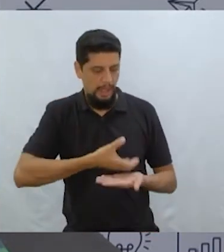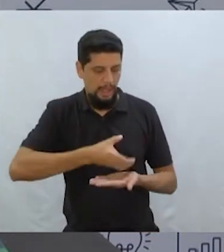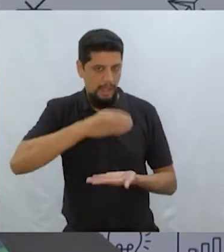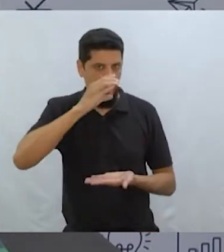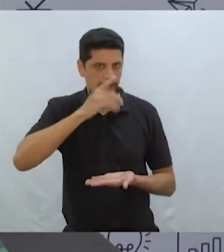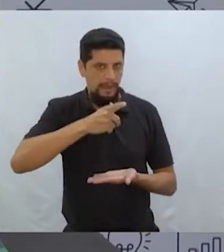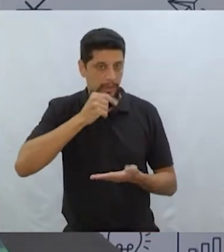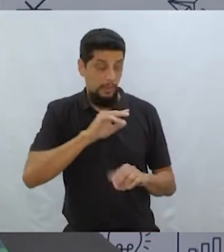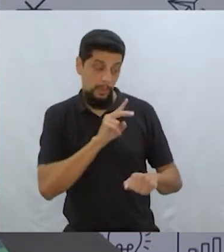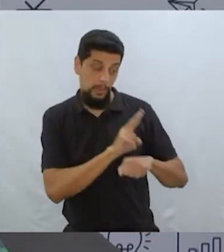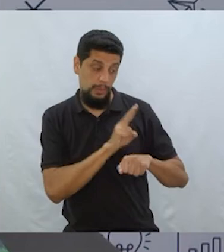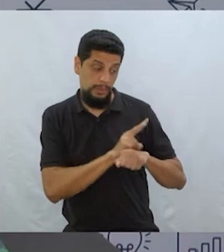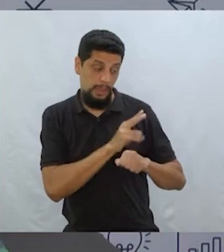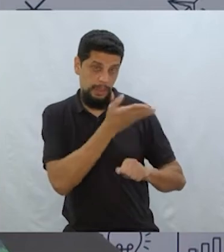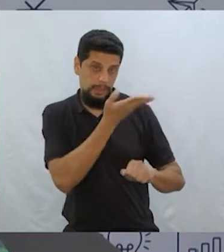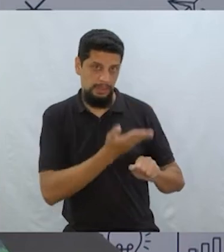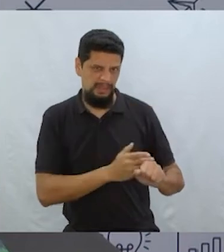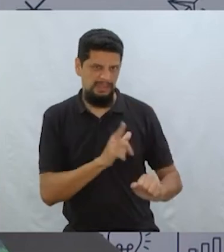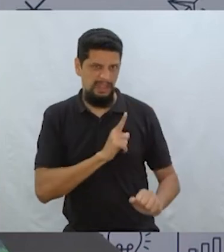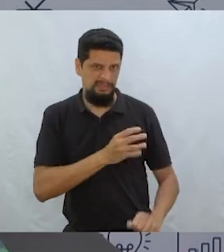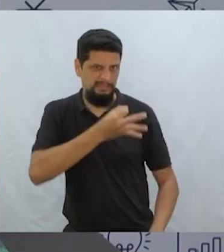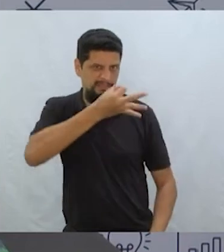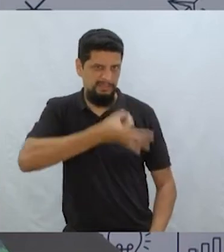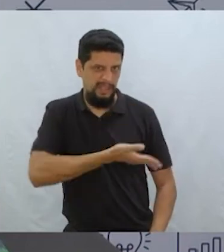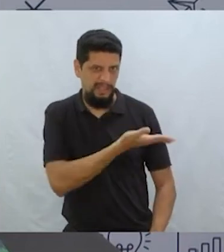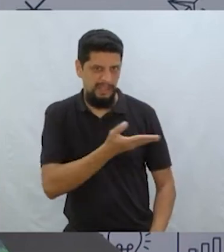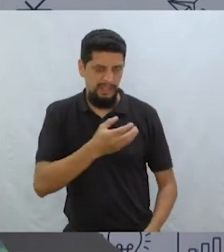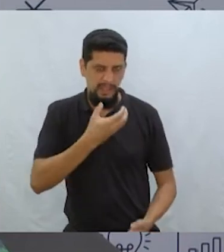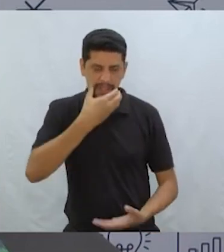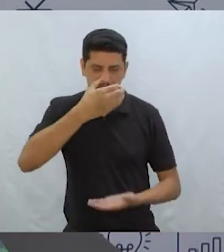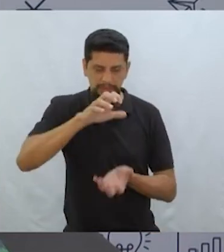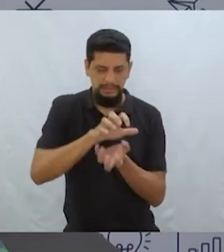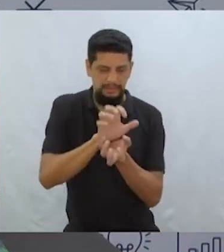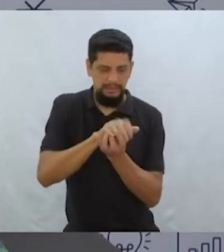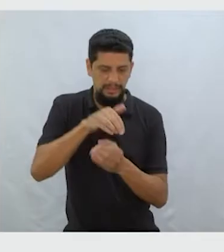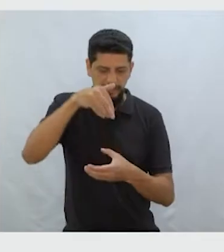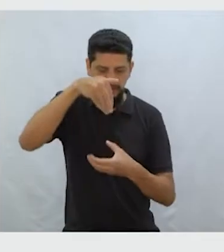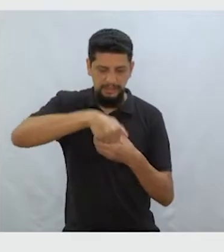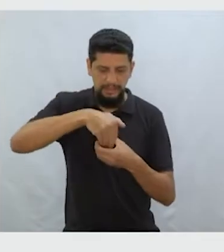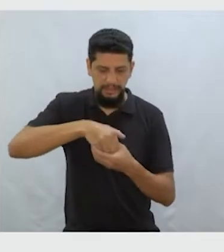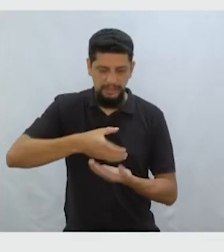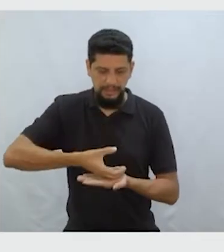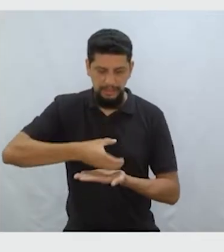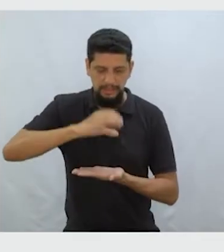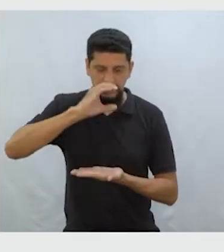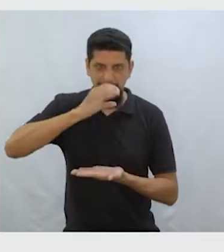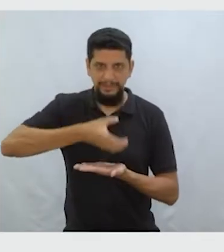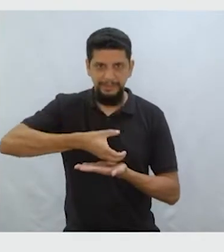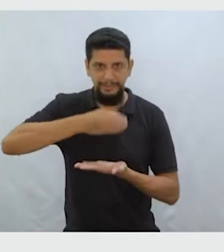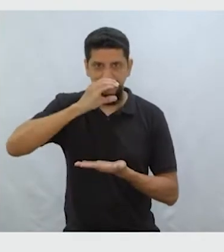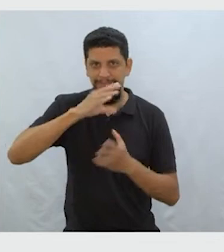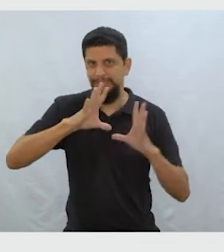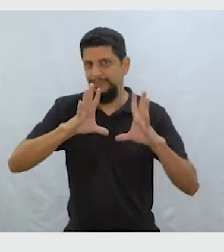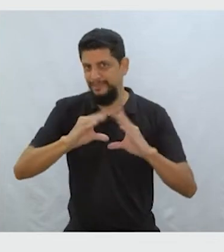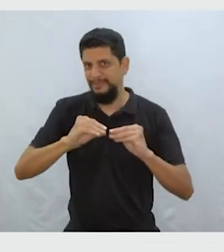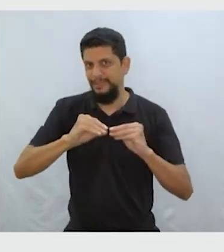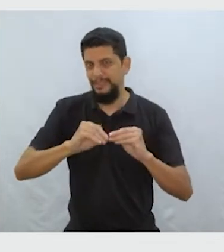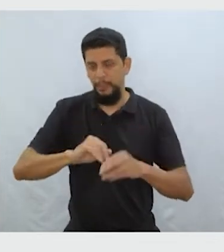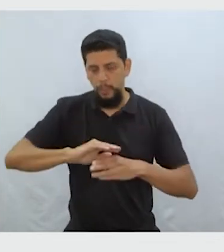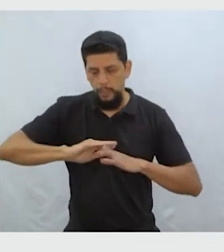dentadura do bisavô cuidado tenho certeza de que a dentadura ficou no seu copo de molho a